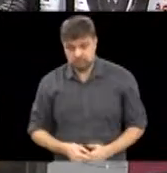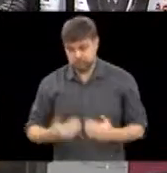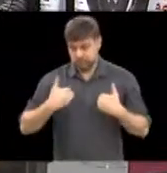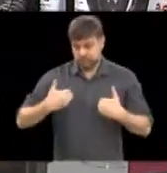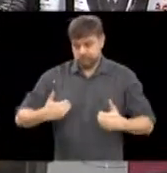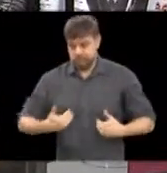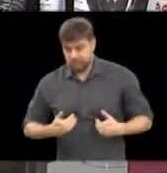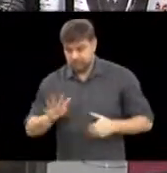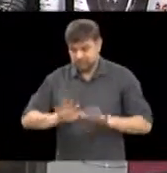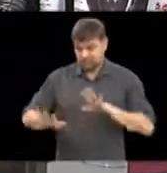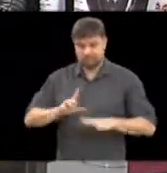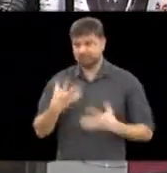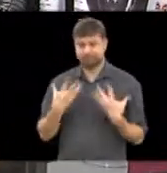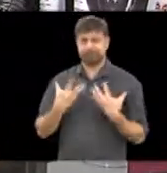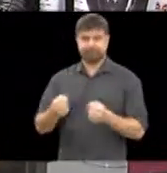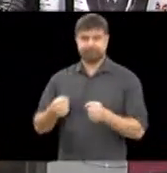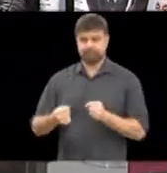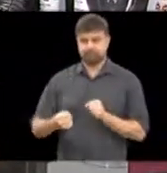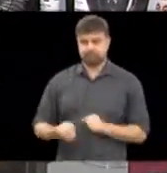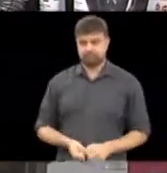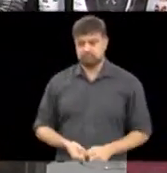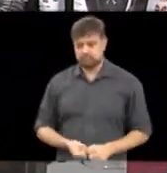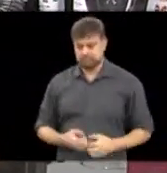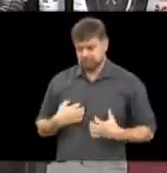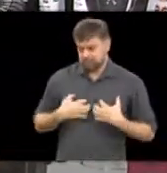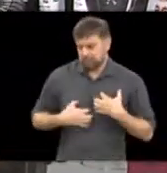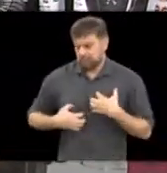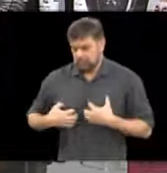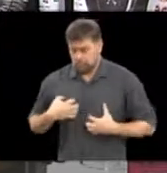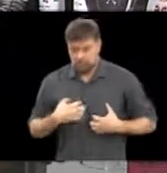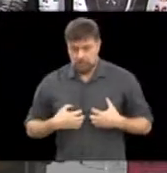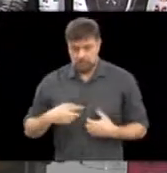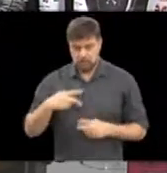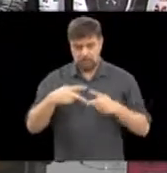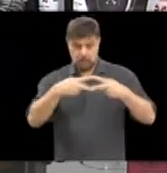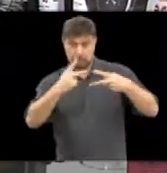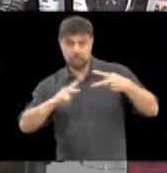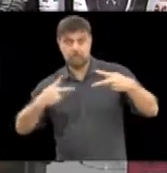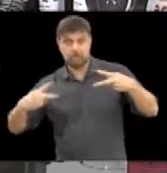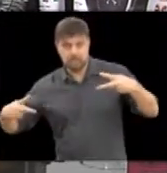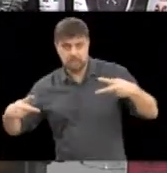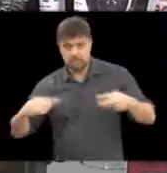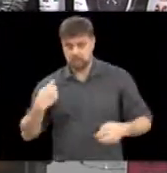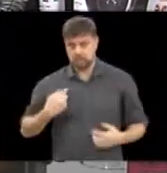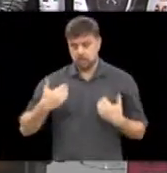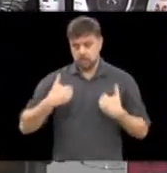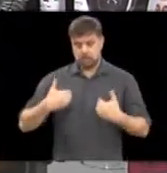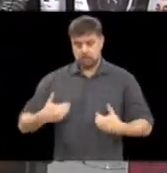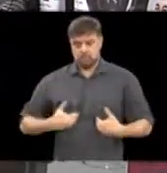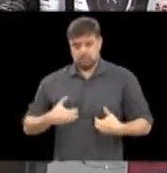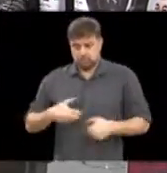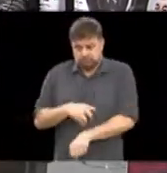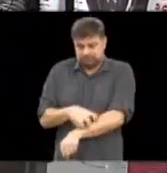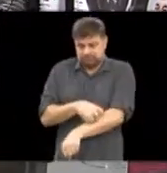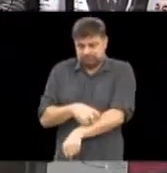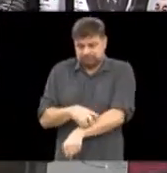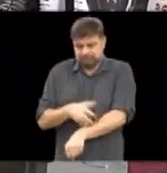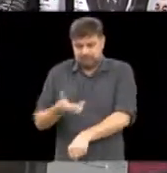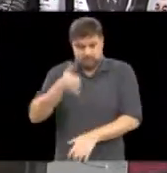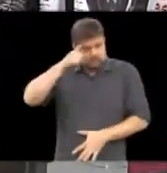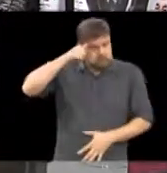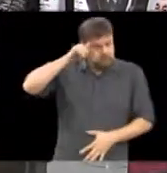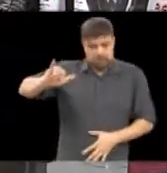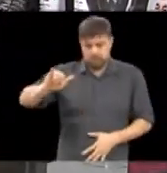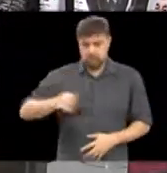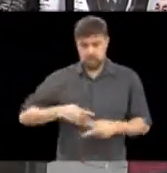o organismo às vezes não aceita muito tipo de proteína, porque na realidade você vai ficar alérgico, seu organismo vai evitar